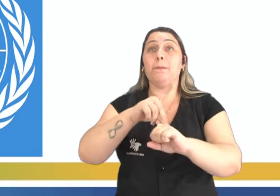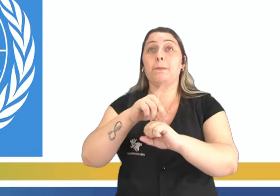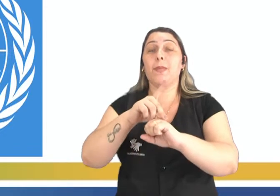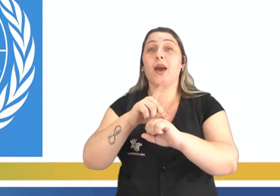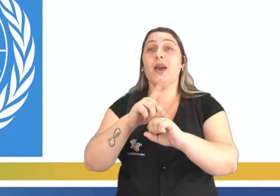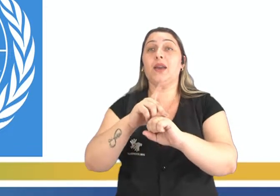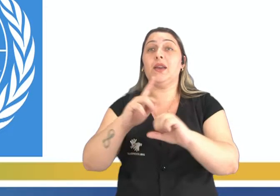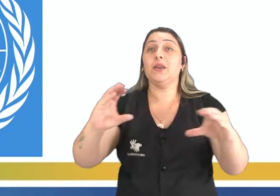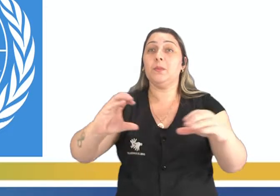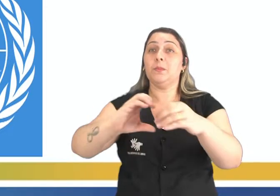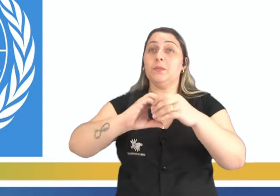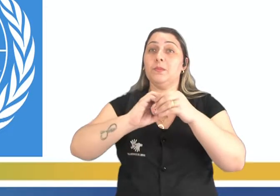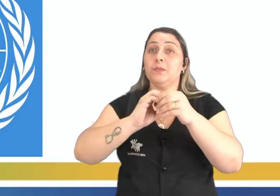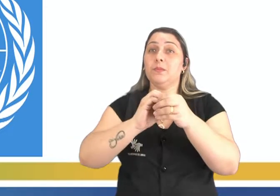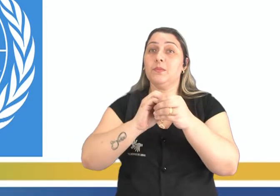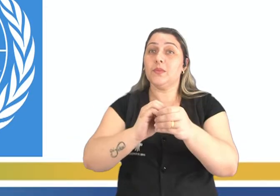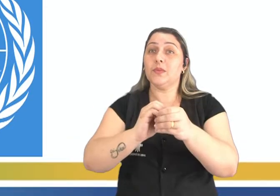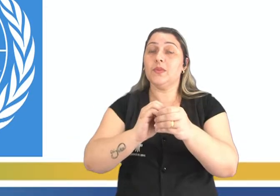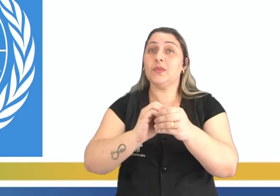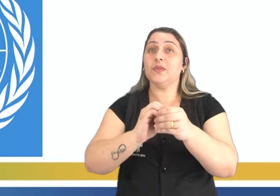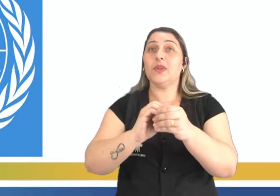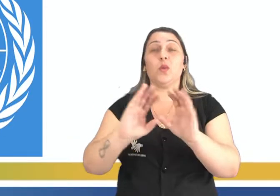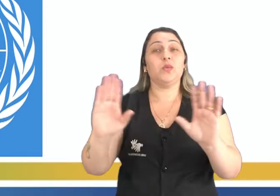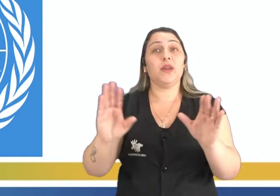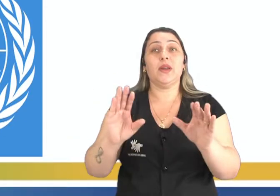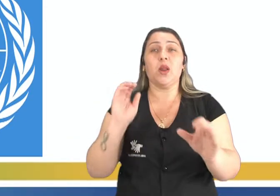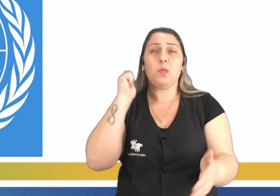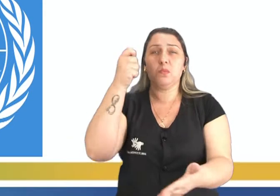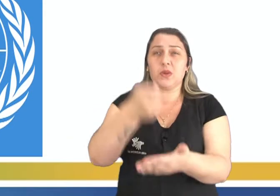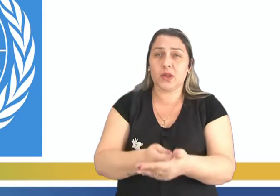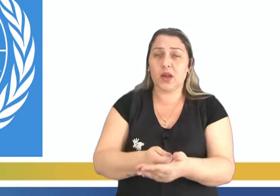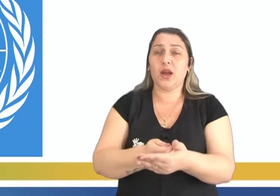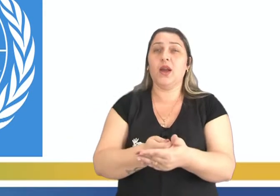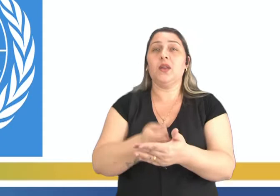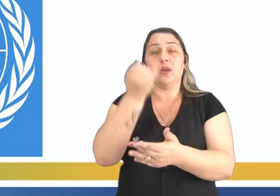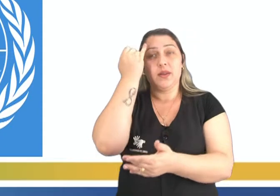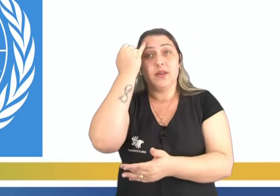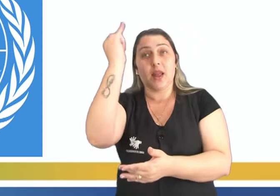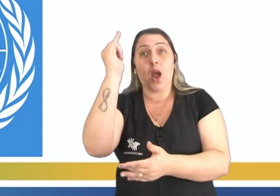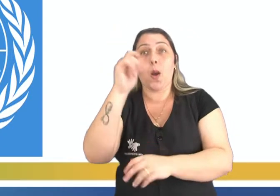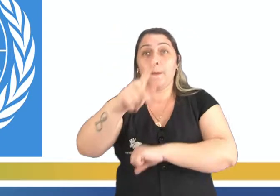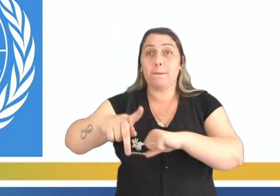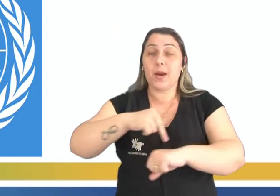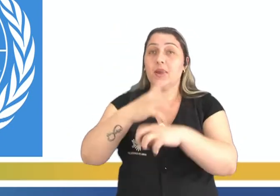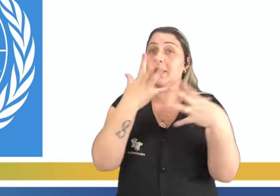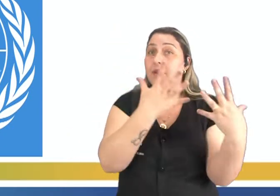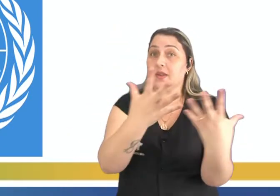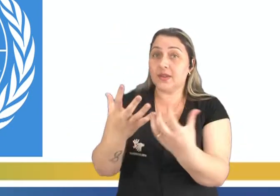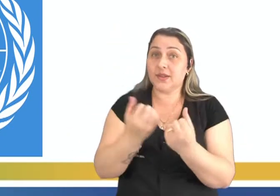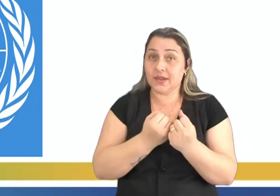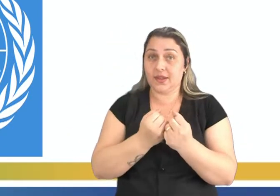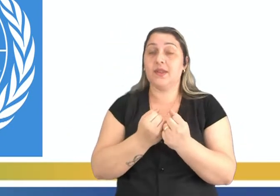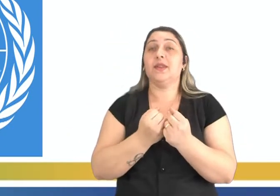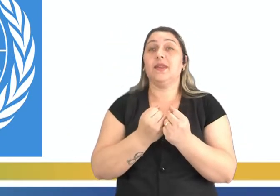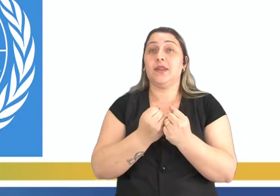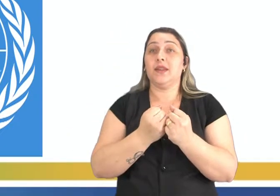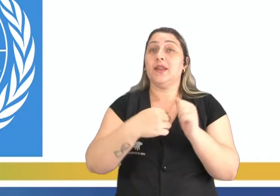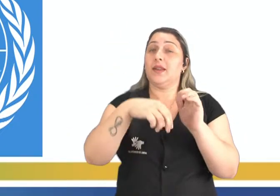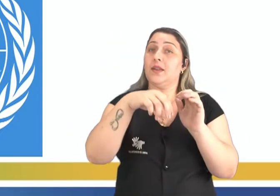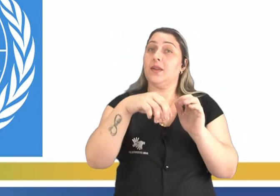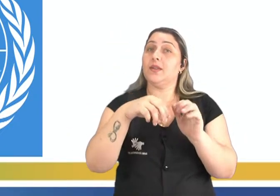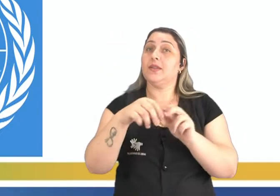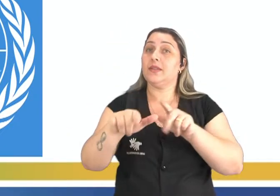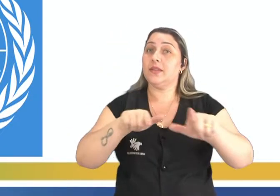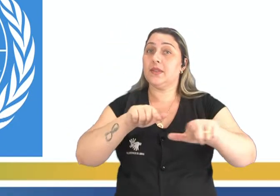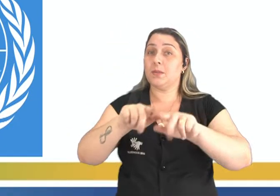e nenhum deles é obrigado a integrá-la. A ideia é que o país que concordar com os princípios da organização, como o